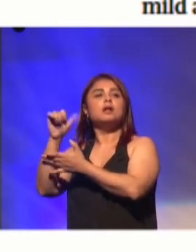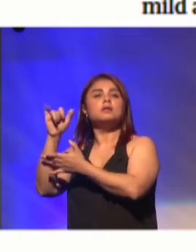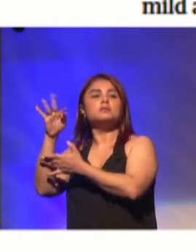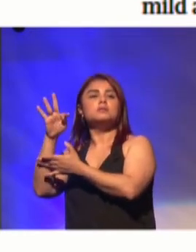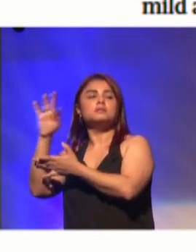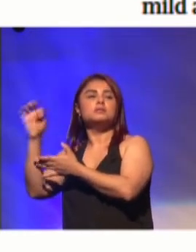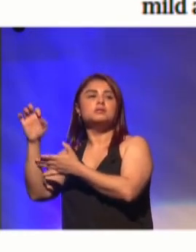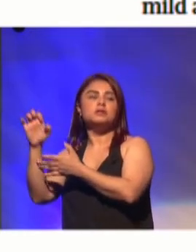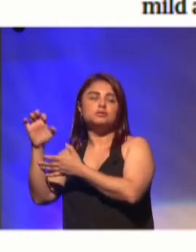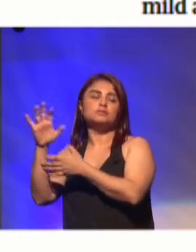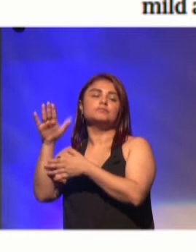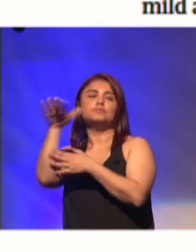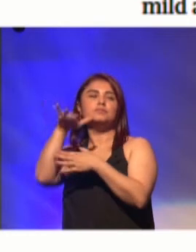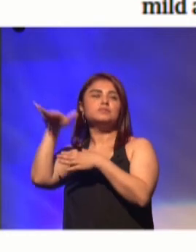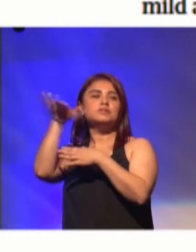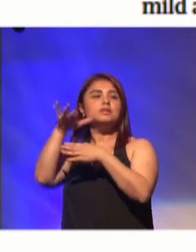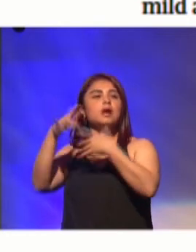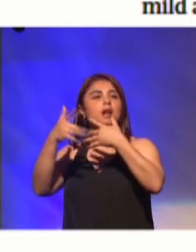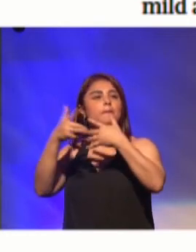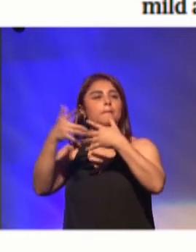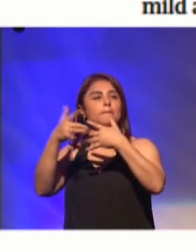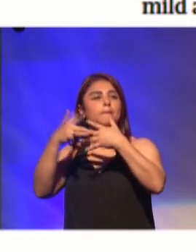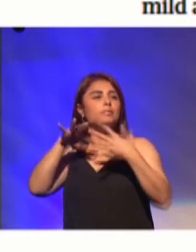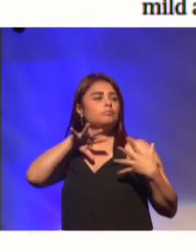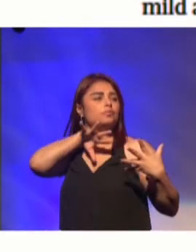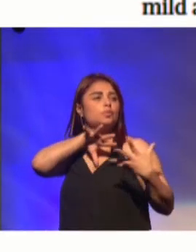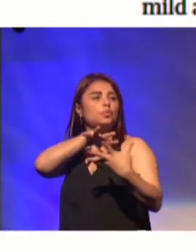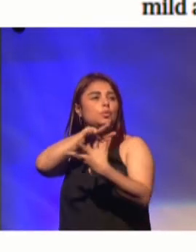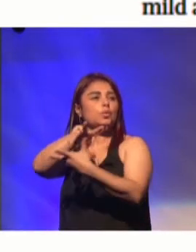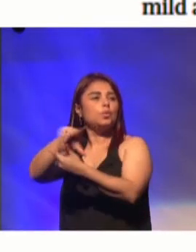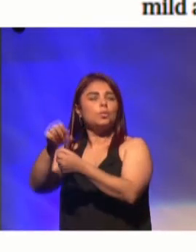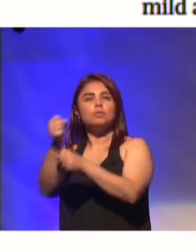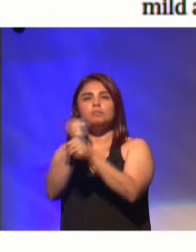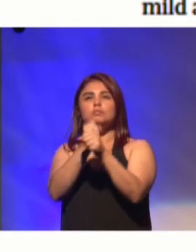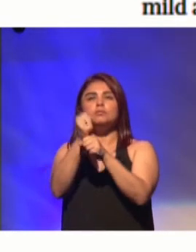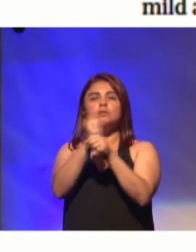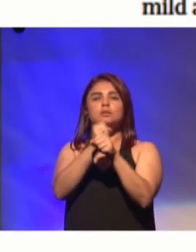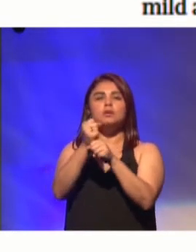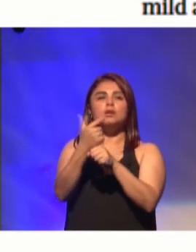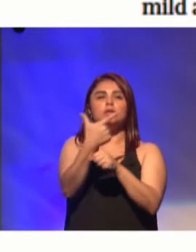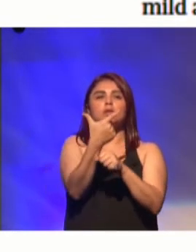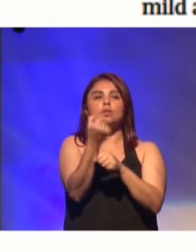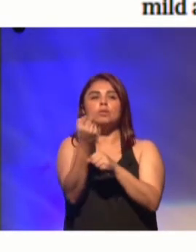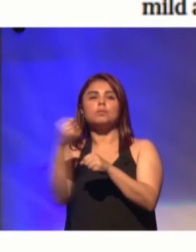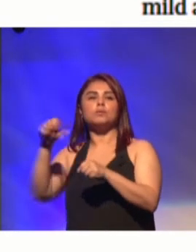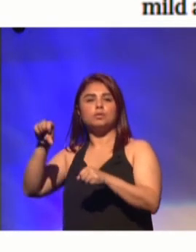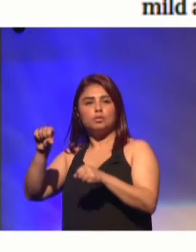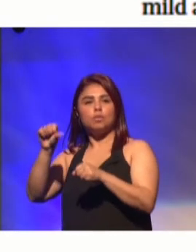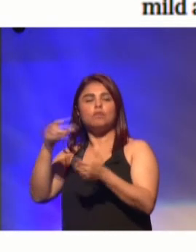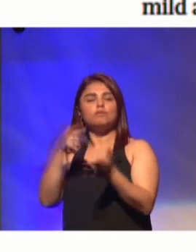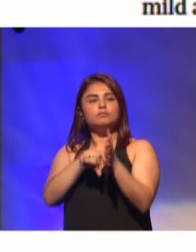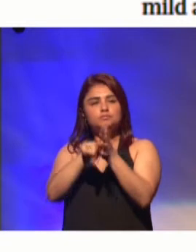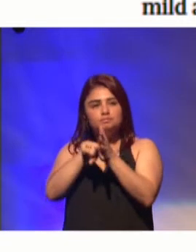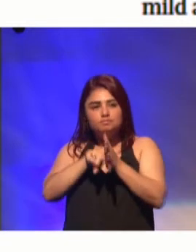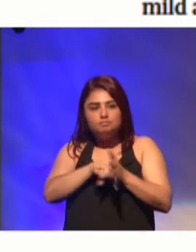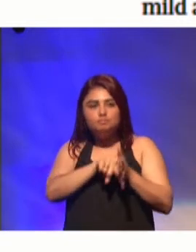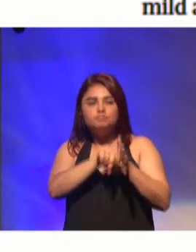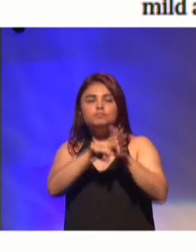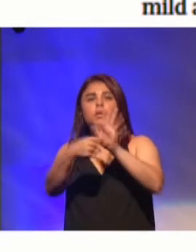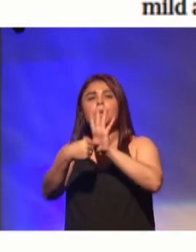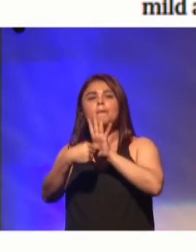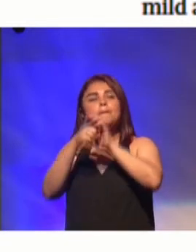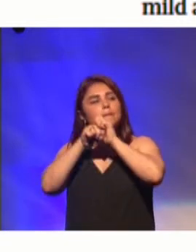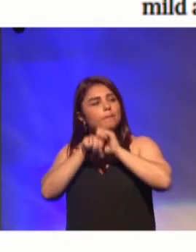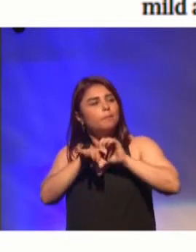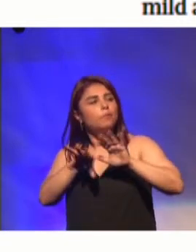médica do mundo. E esse estudo foi publicado em 2009, mostrando um estudo